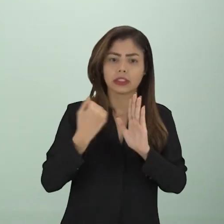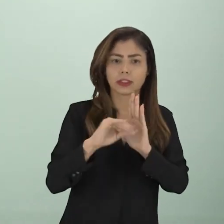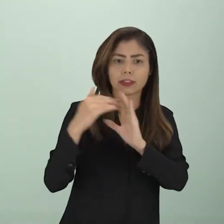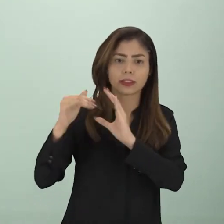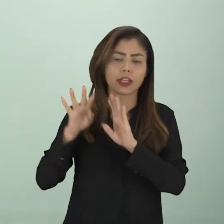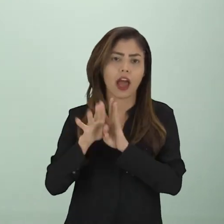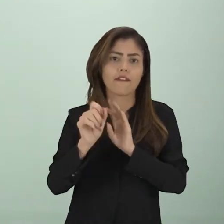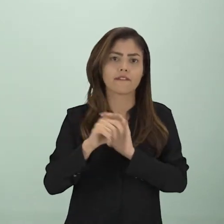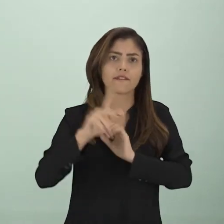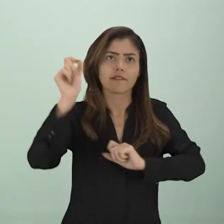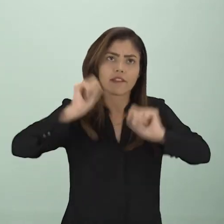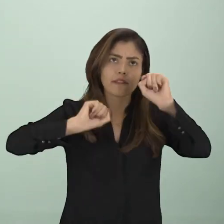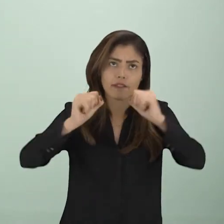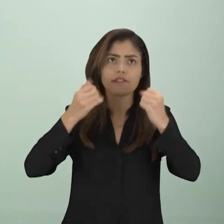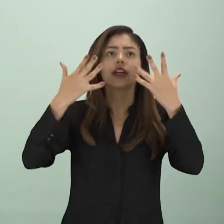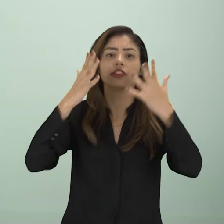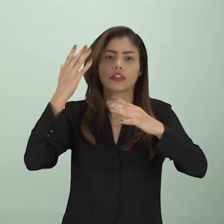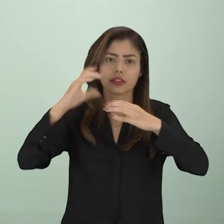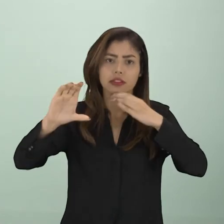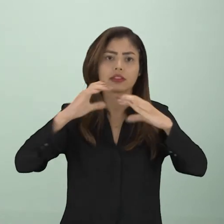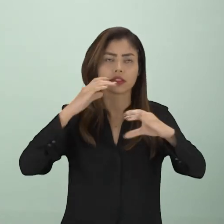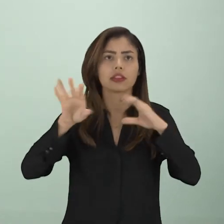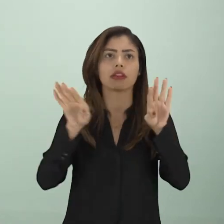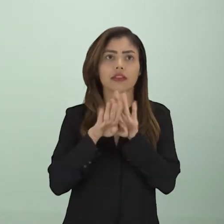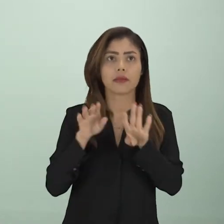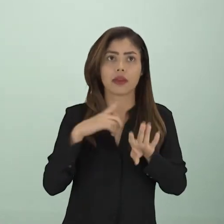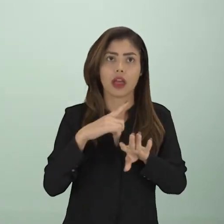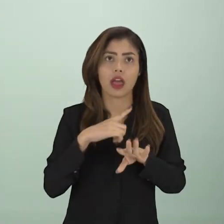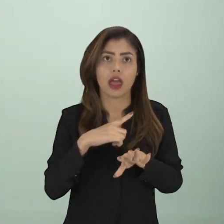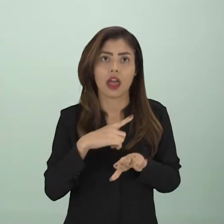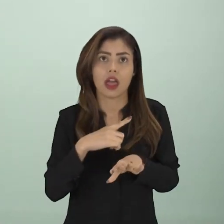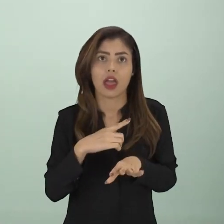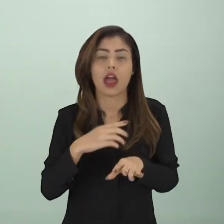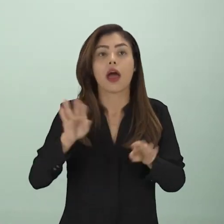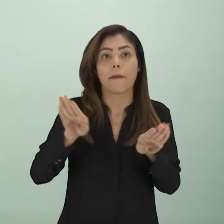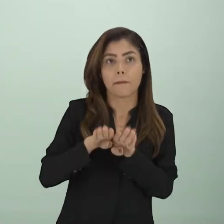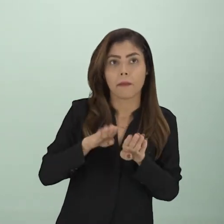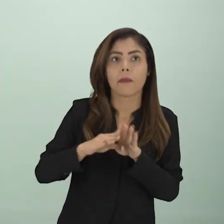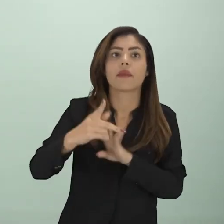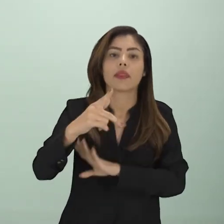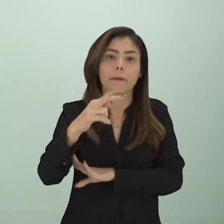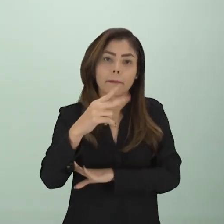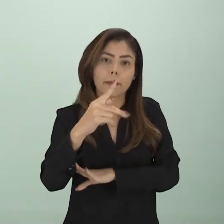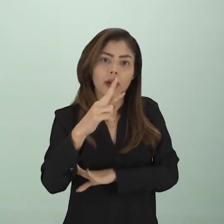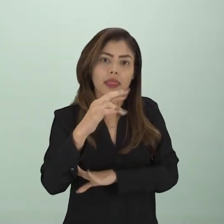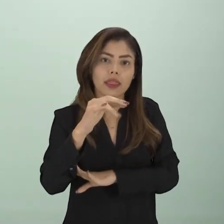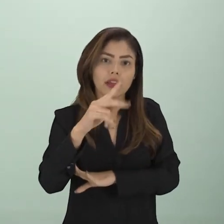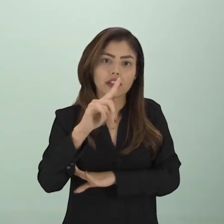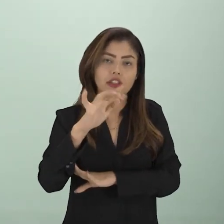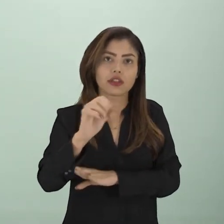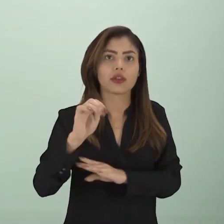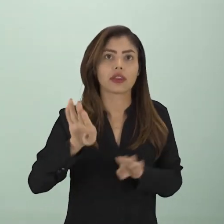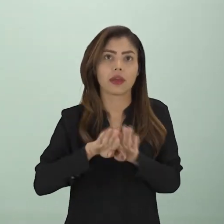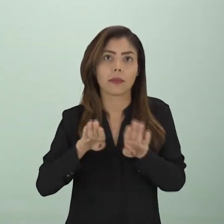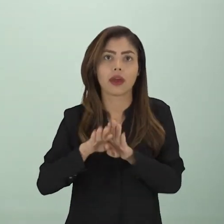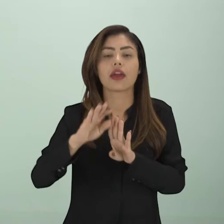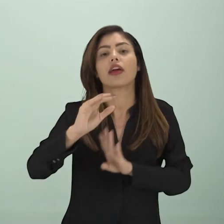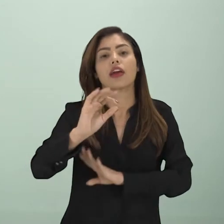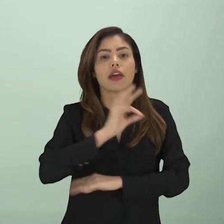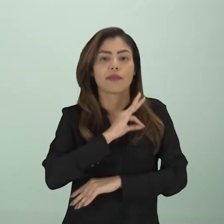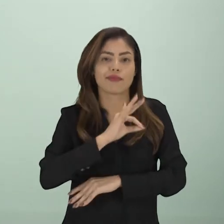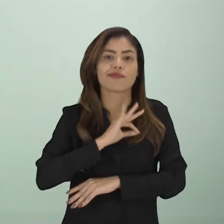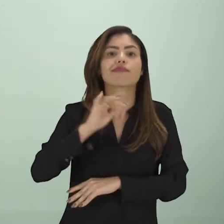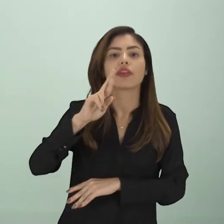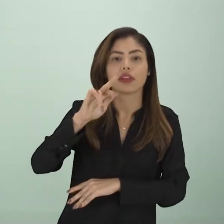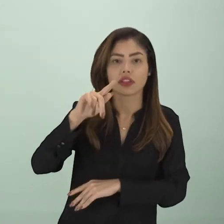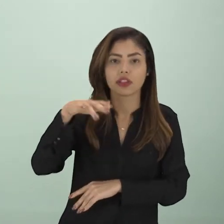transmitiam esses festivais da canção e sempre eles tinham músicas de protestos, né? Nós tínhamos aqui o regime militar, então